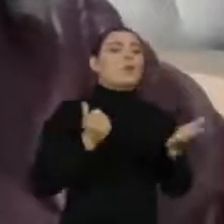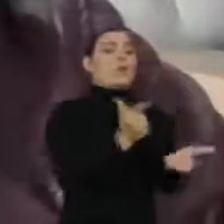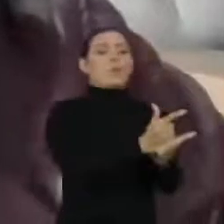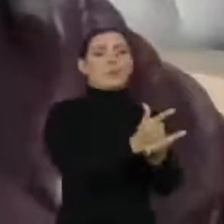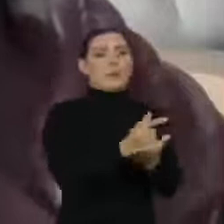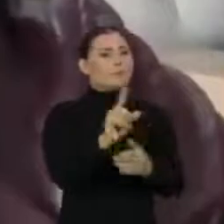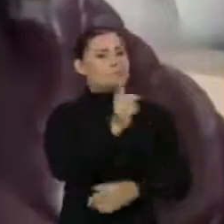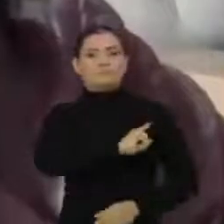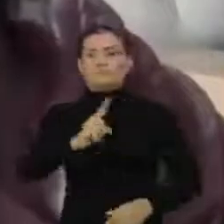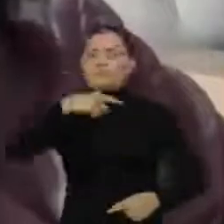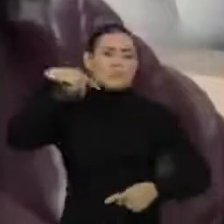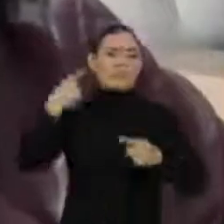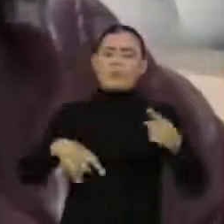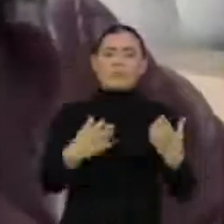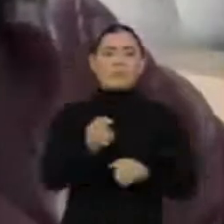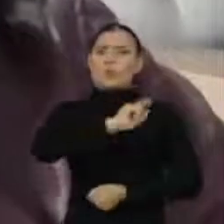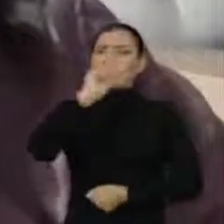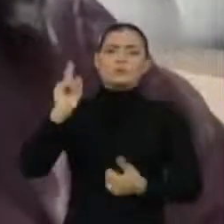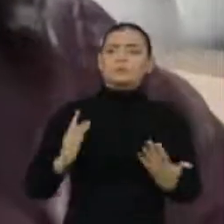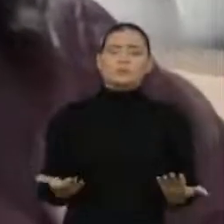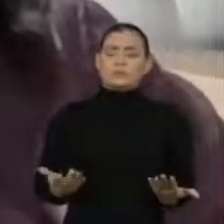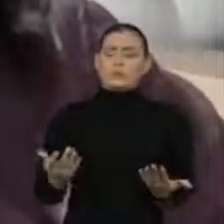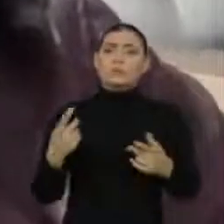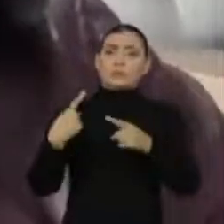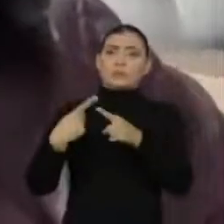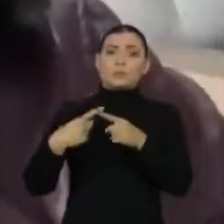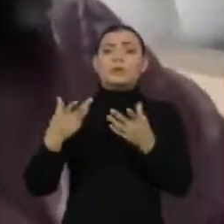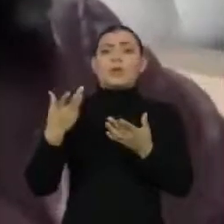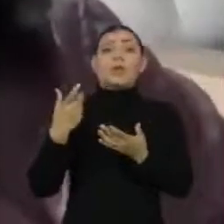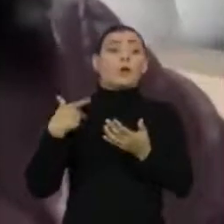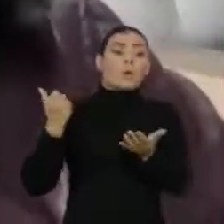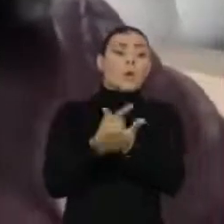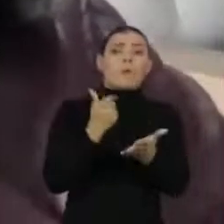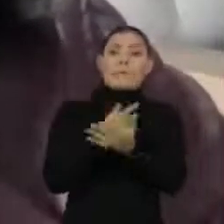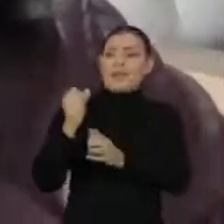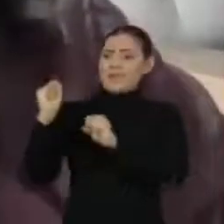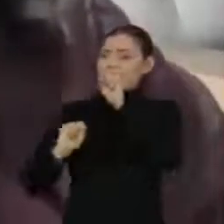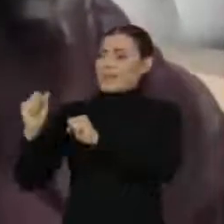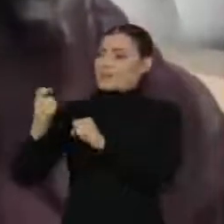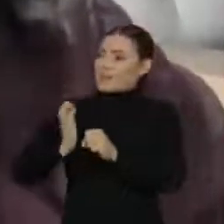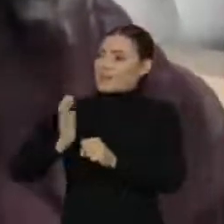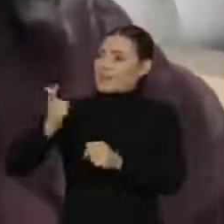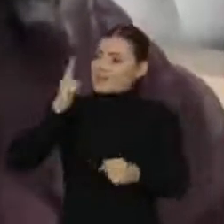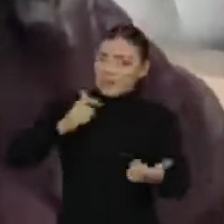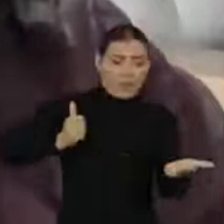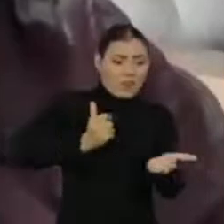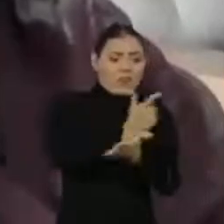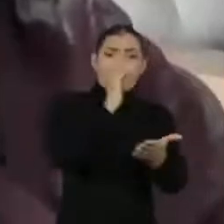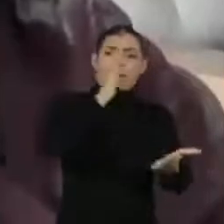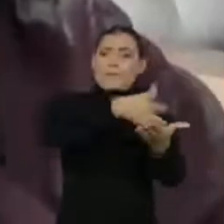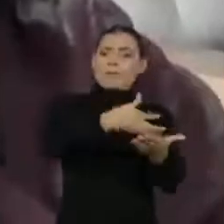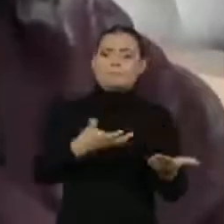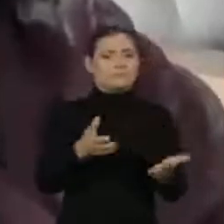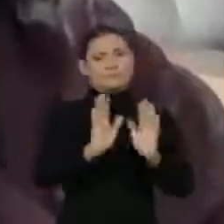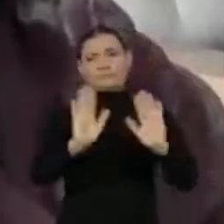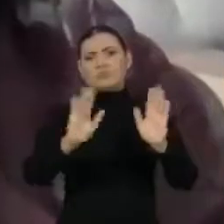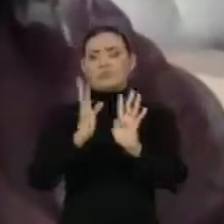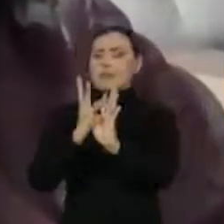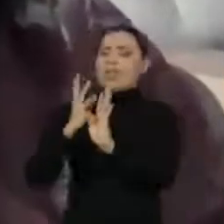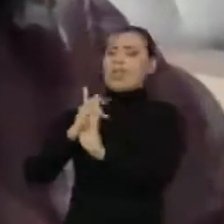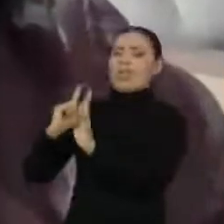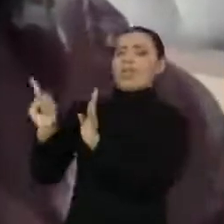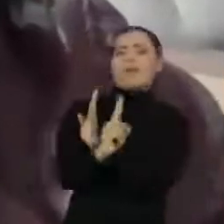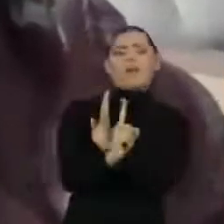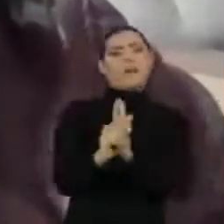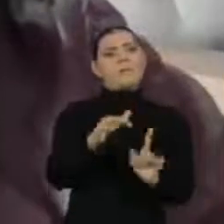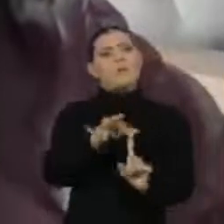Ou seja, comprar diretamente dos atuais produtores de vacina e passar isso na frente dos